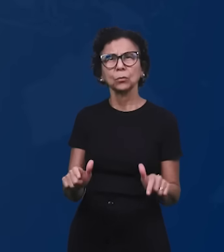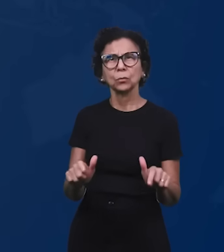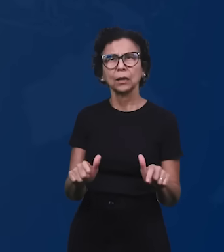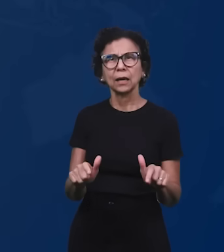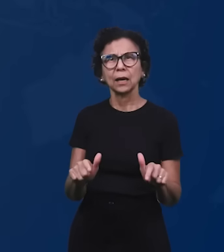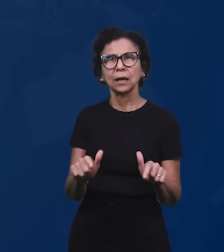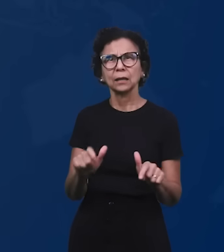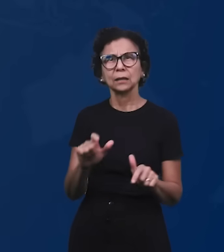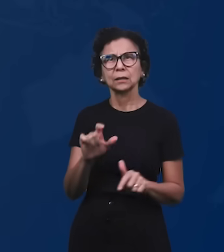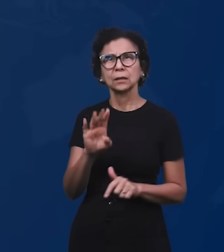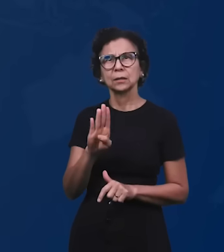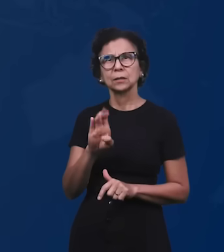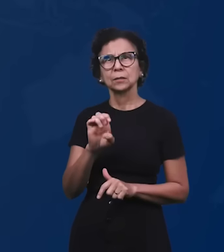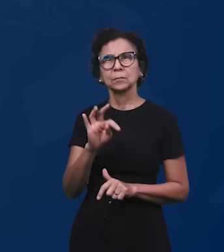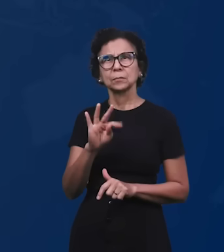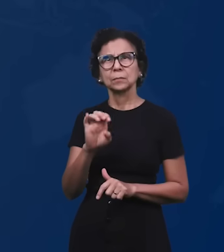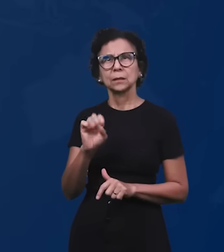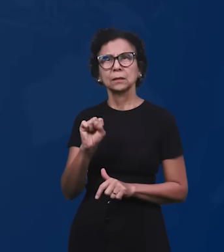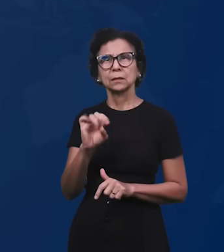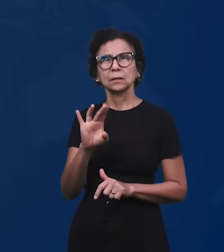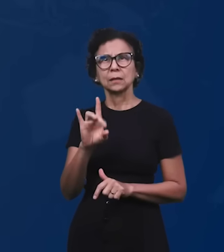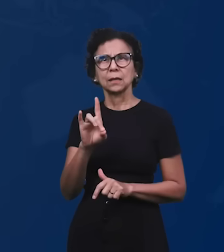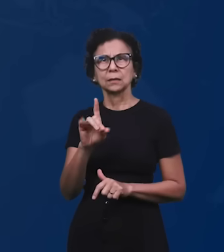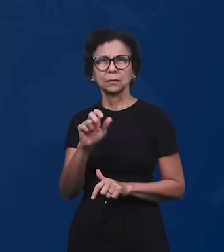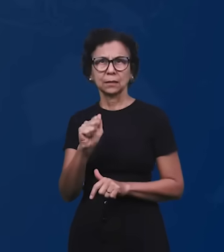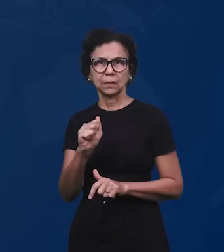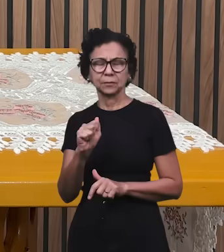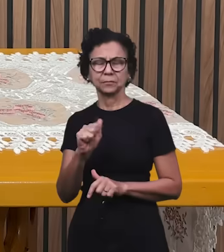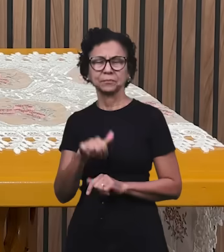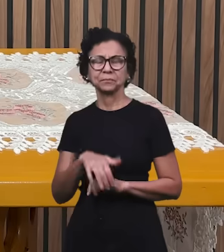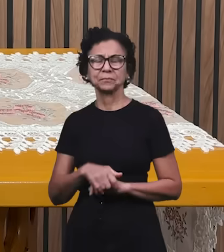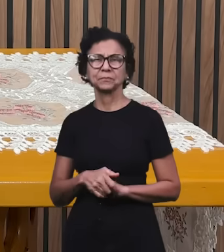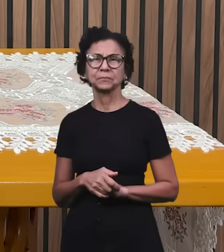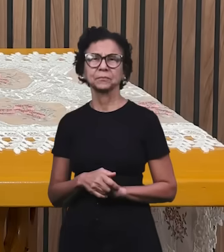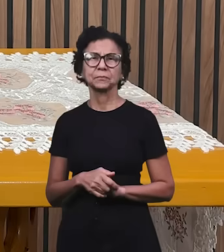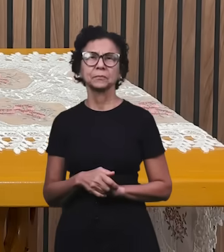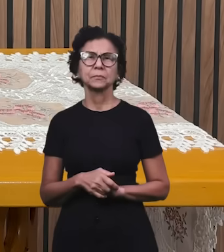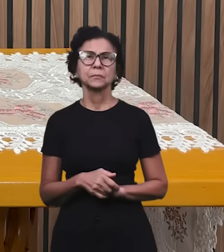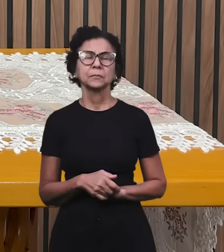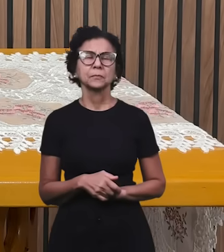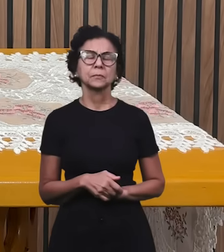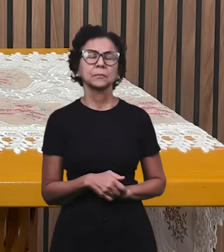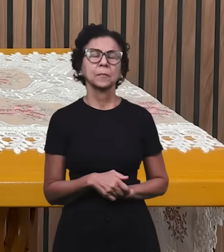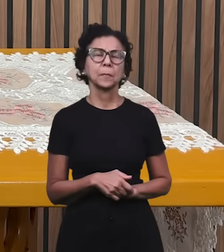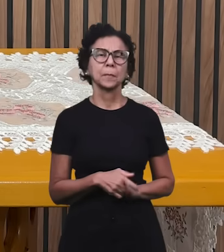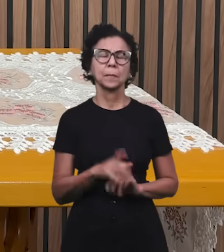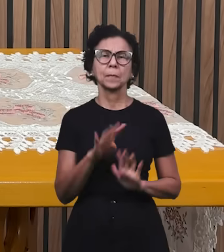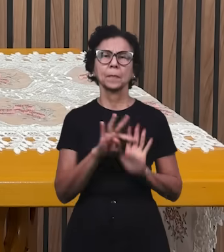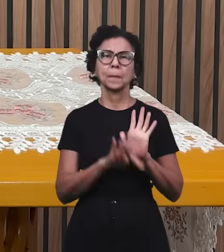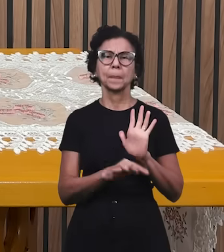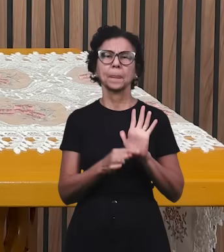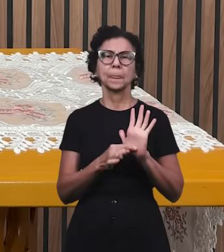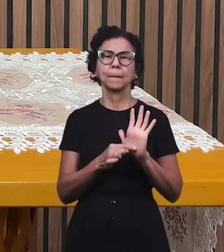qual tem 5 alpendres. Muito bem, meus irmãos, esse texto